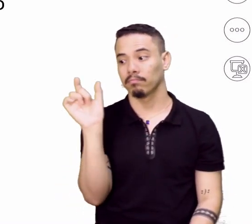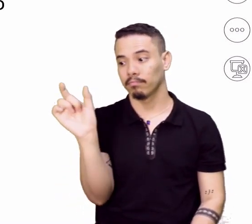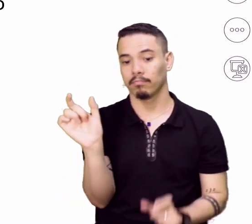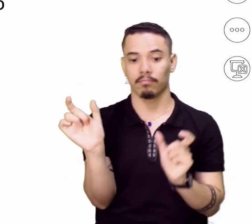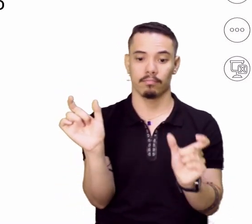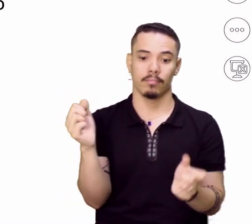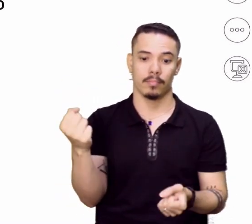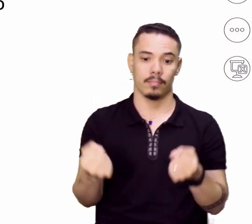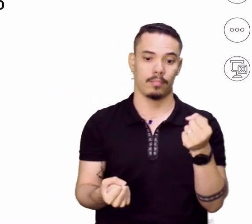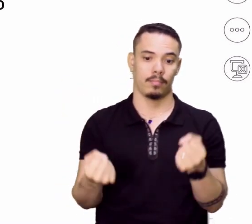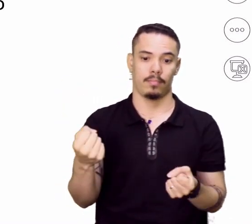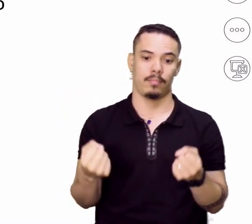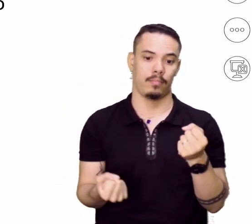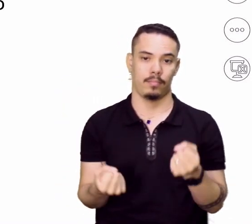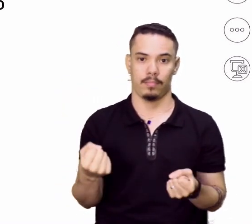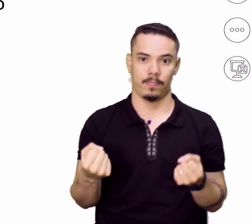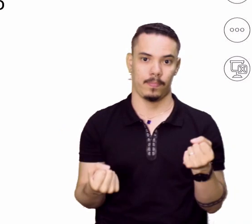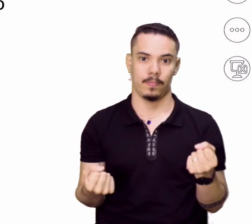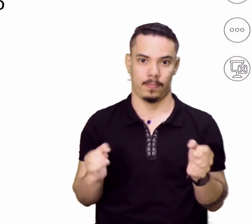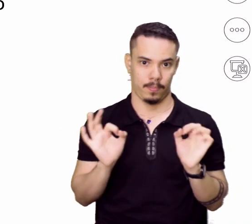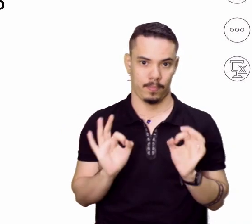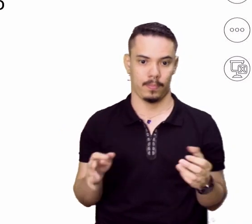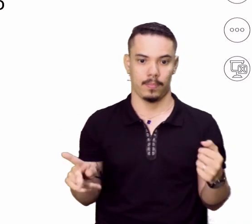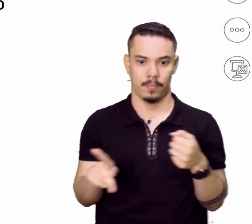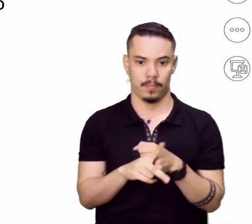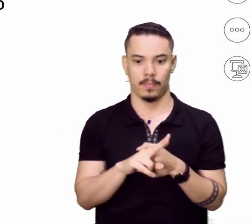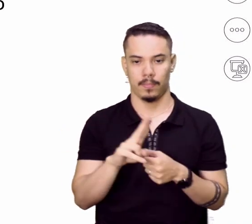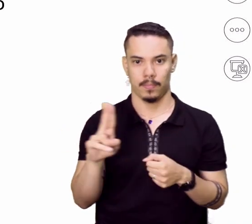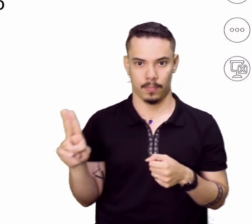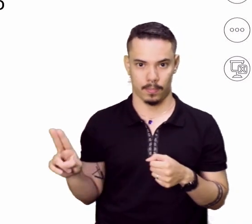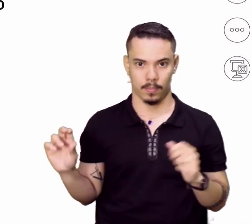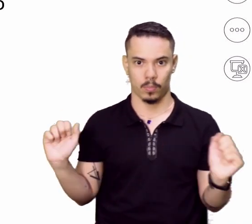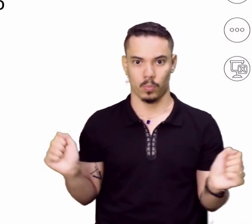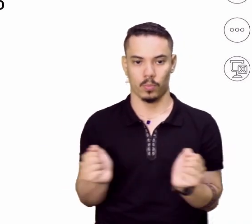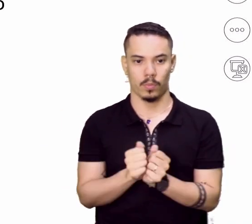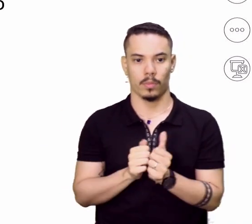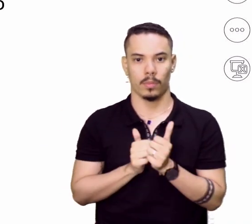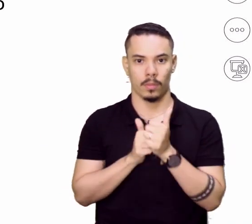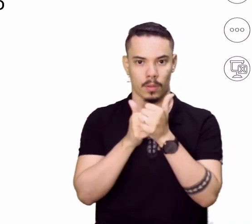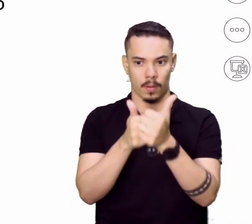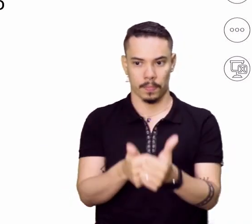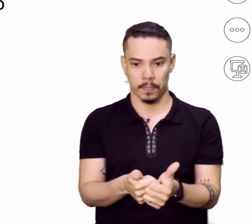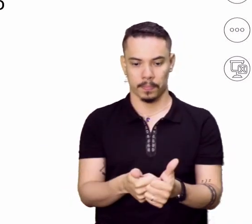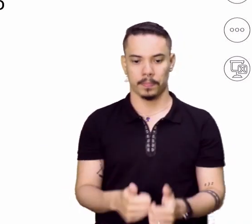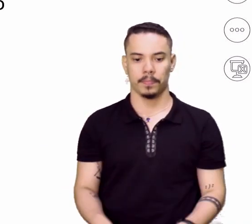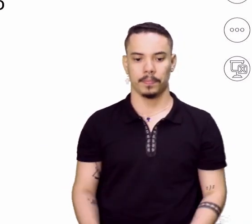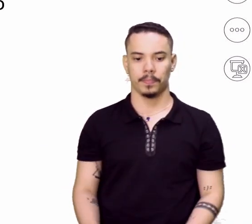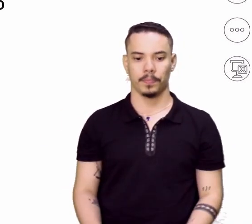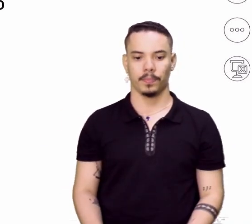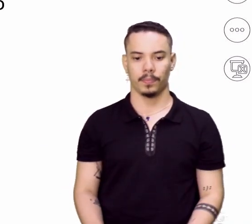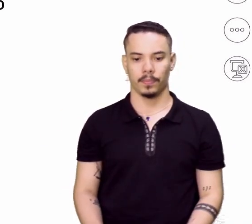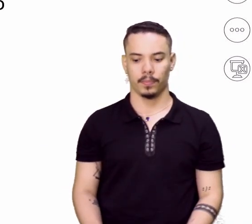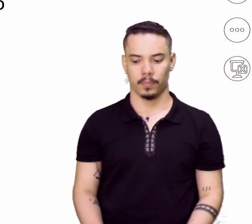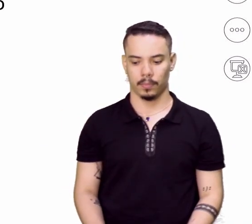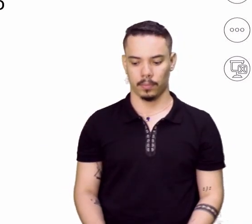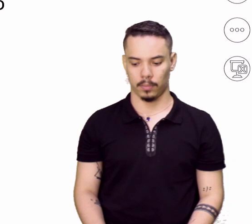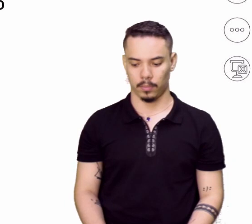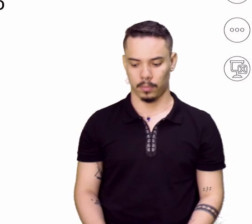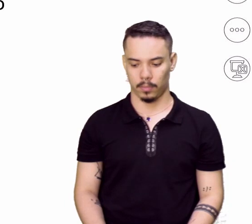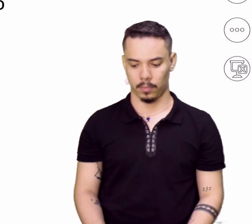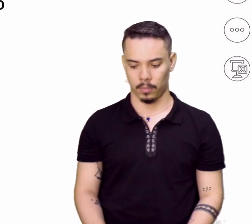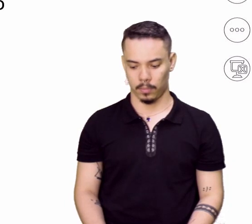aqui ele tá vindo como um pronome do caso oblíquo. Então, that's the car that I used to